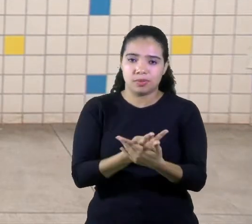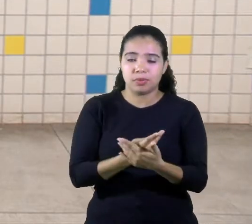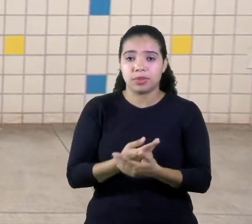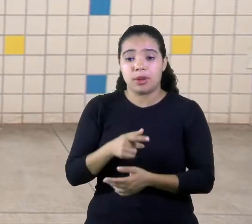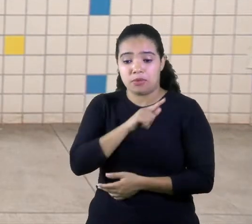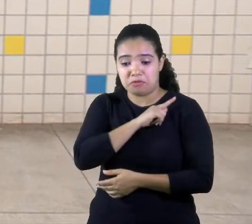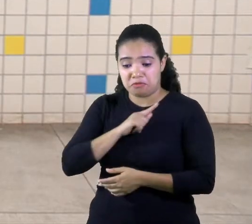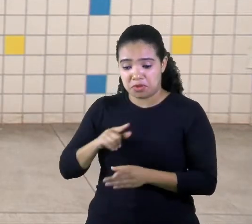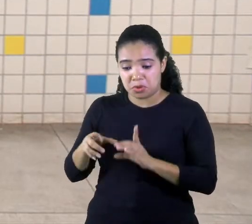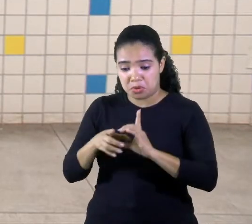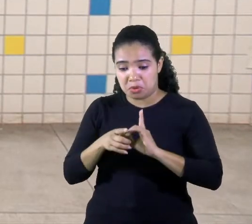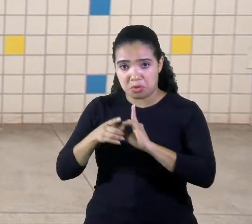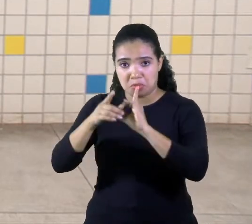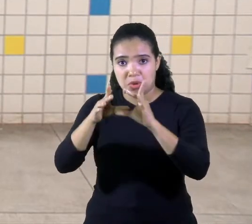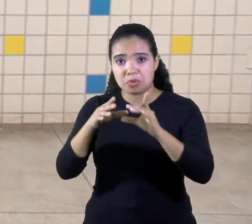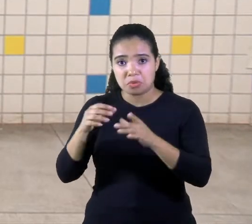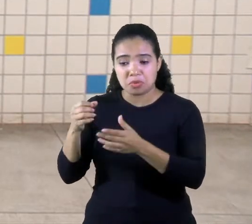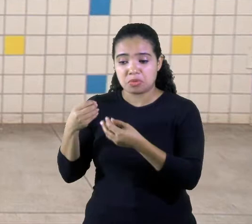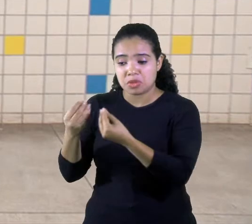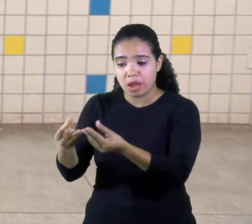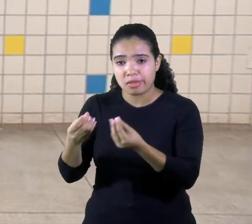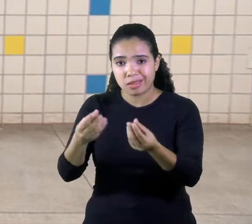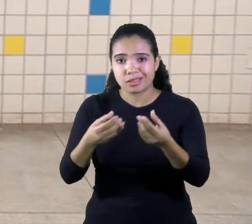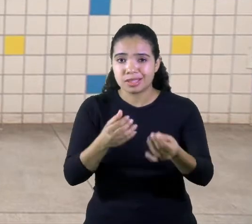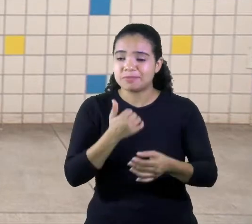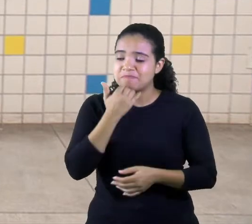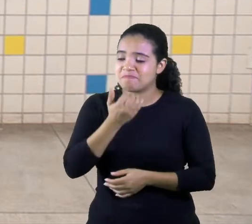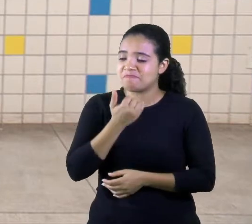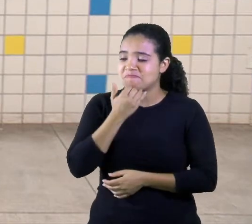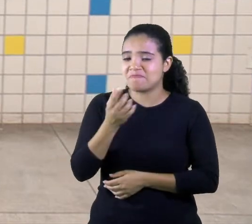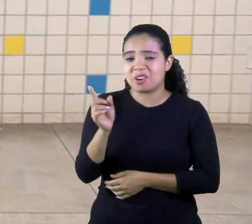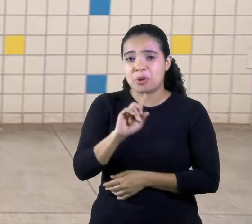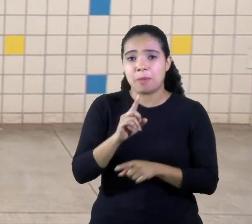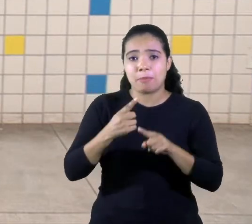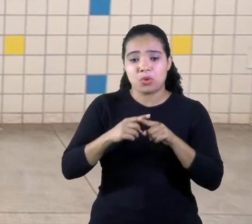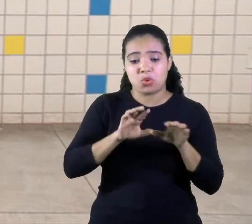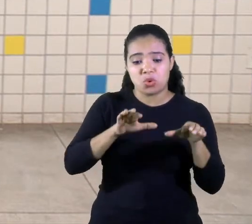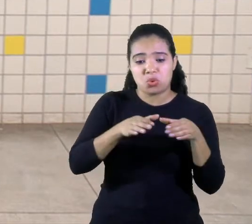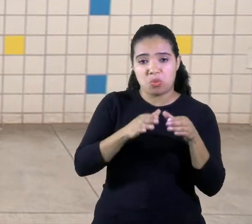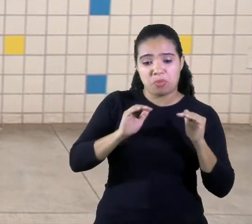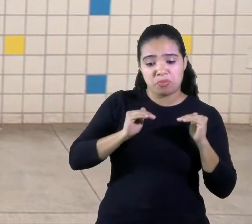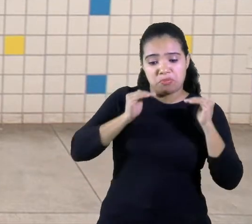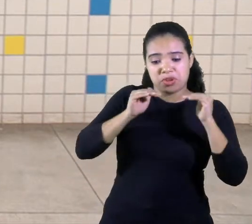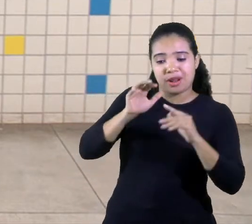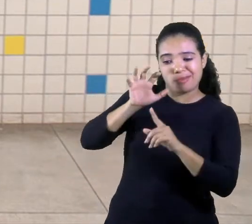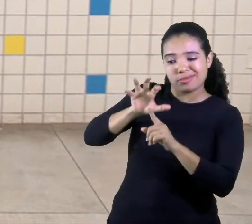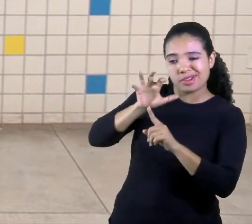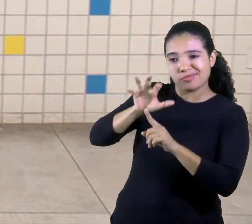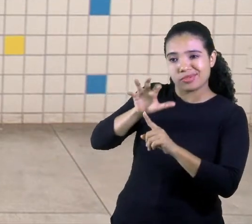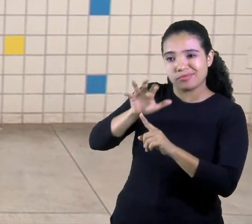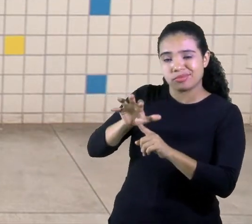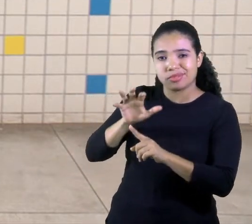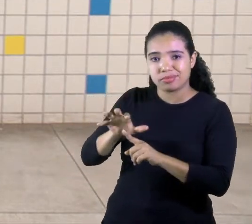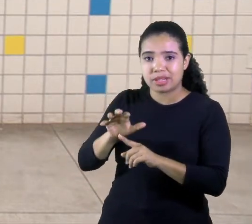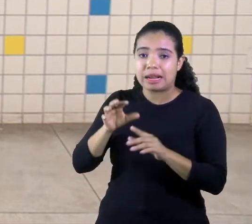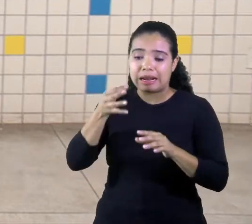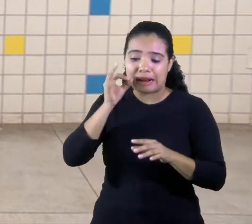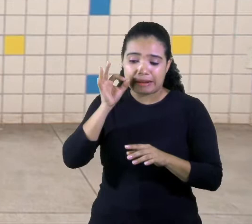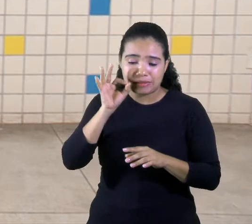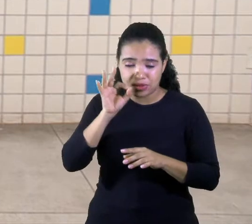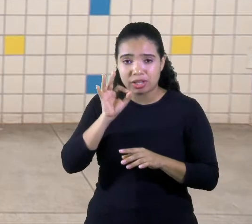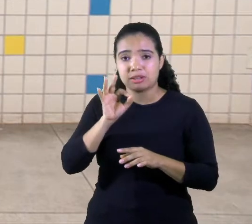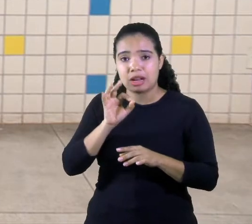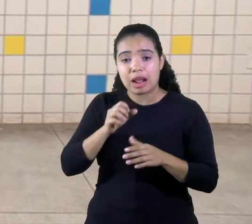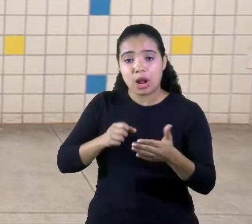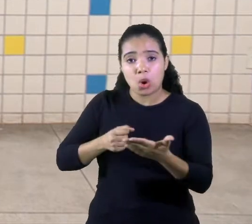acesso democrático, não consegue, por pressões de um pequeno grupo aristocrático, cafeeiro, que através